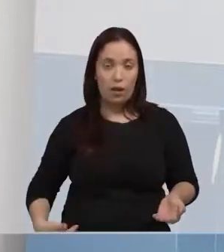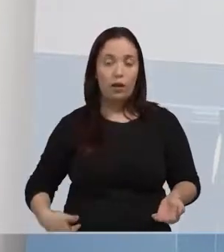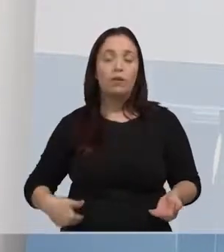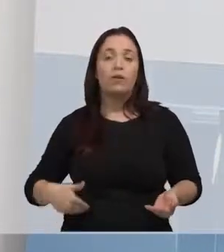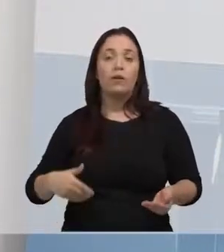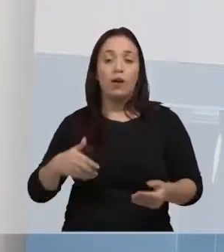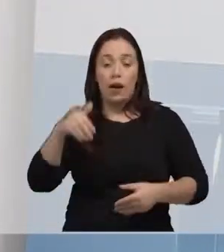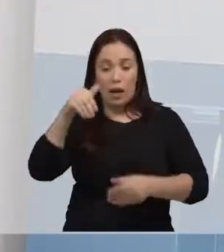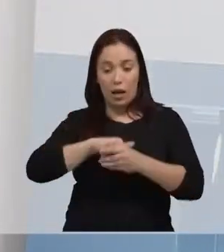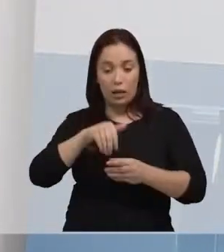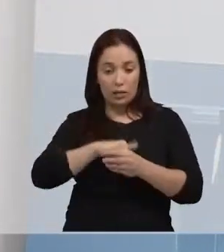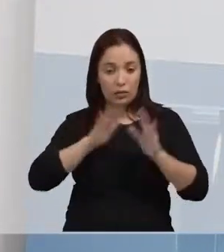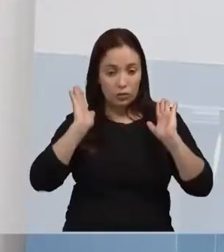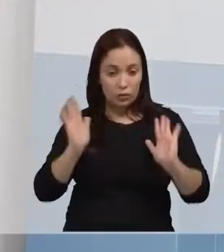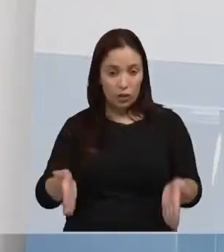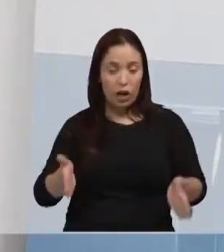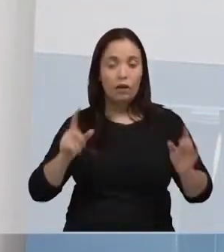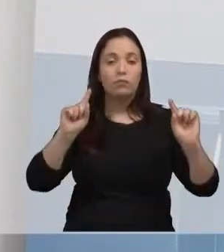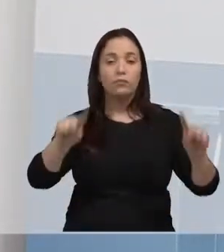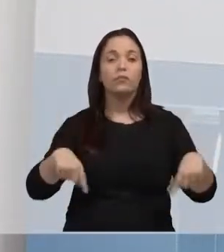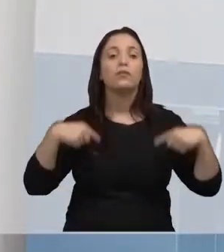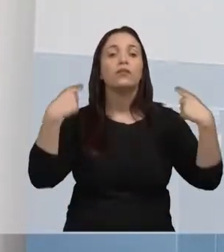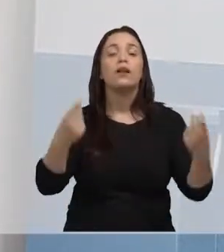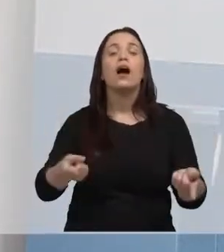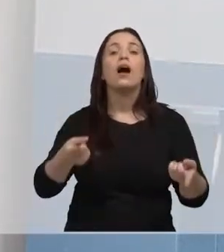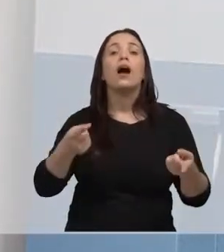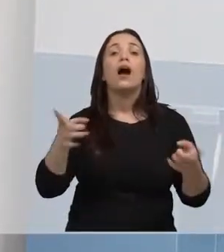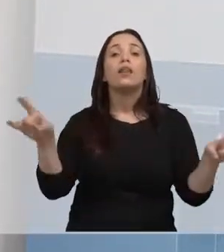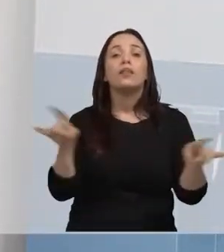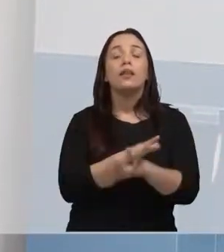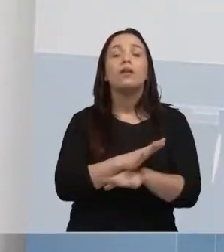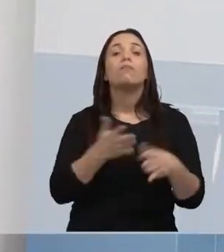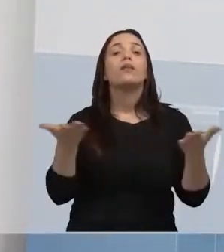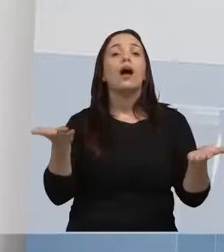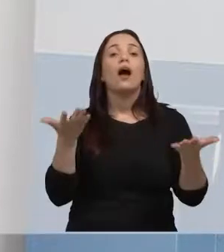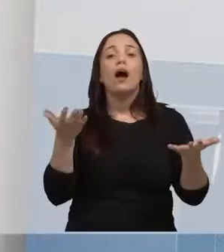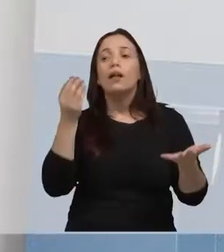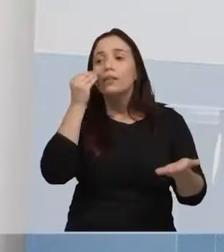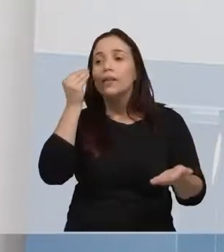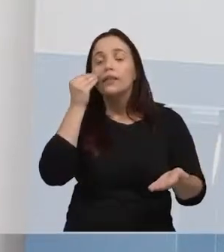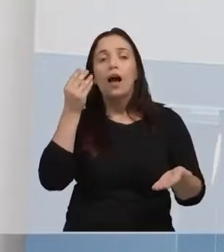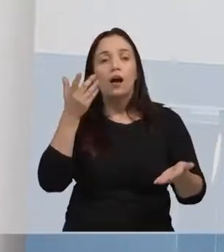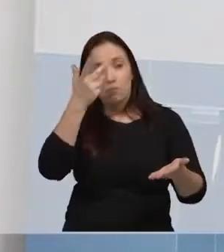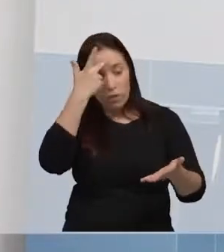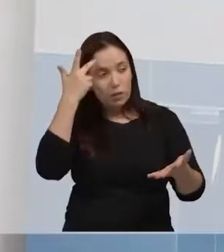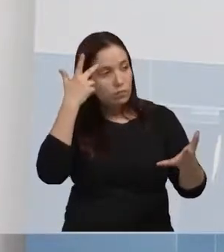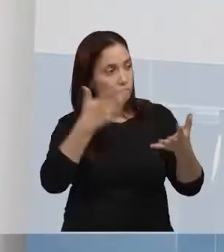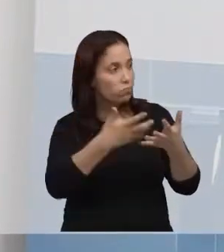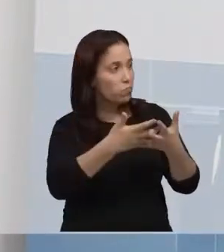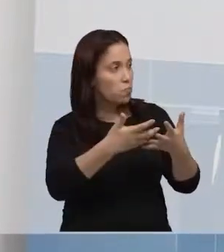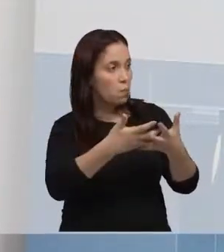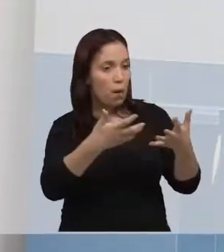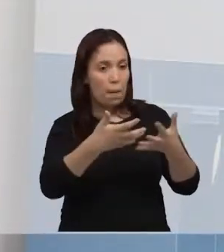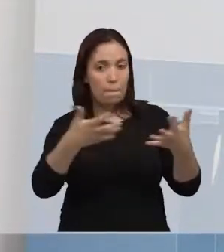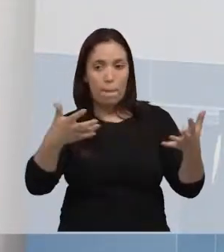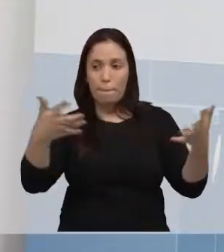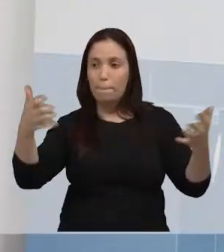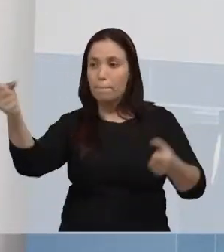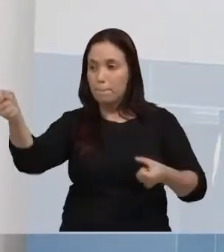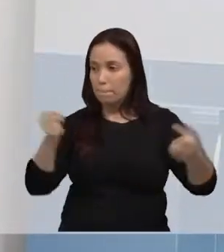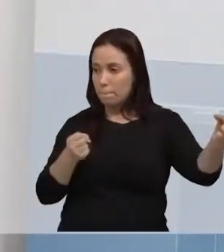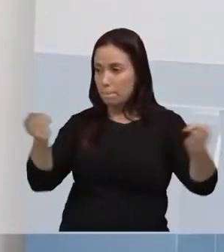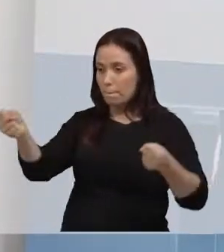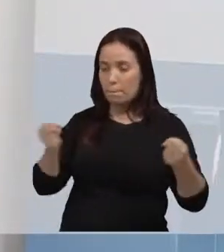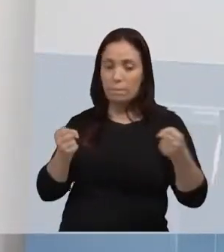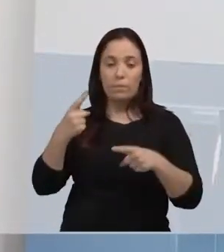São os amigos. Então, quem são os possíveis amigos, esses pretensos amigos? São as pessoas